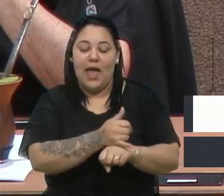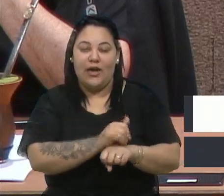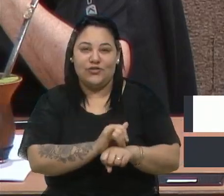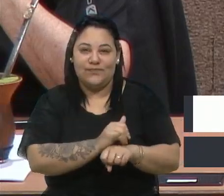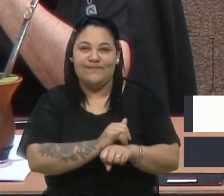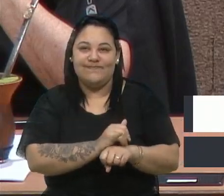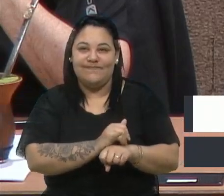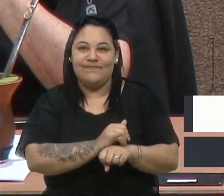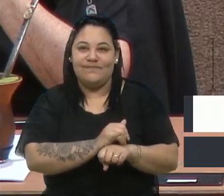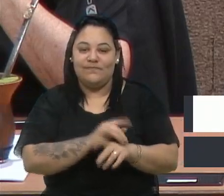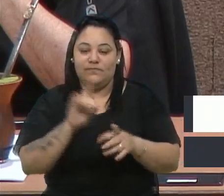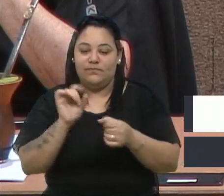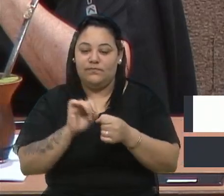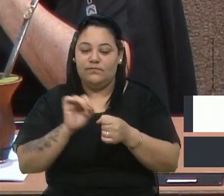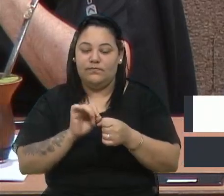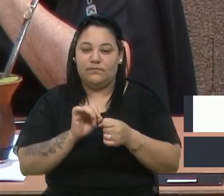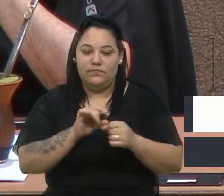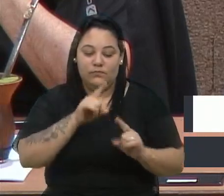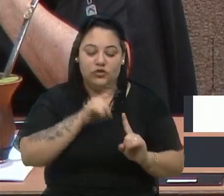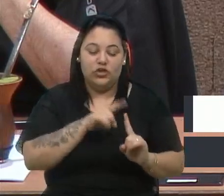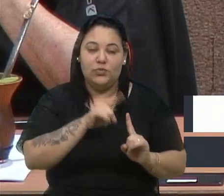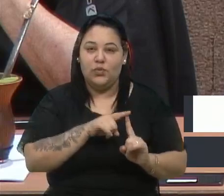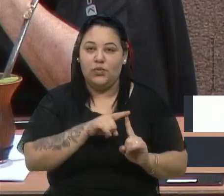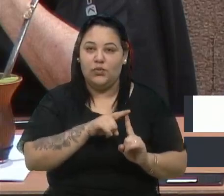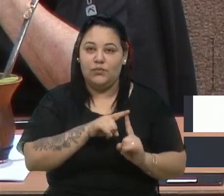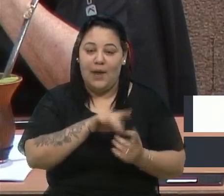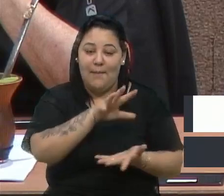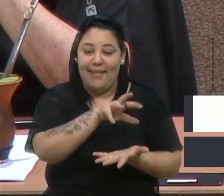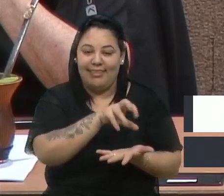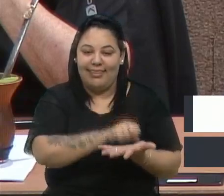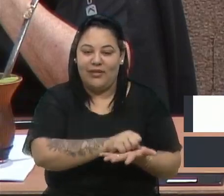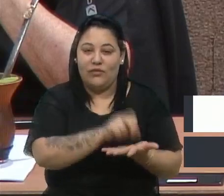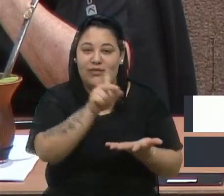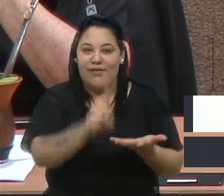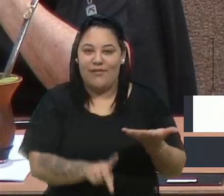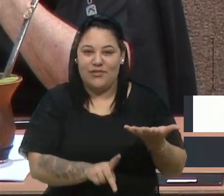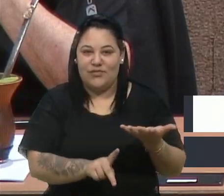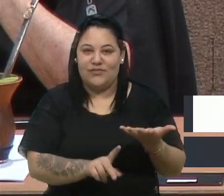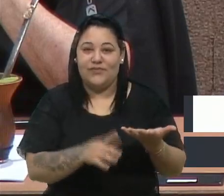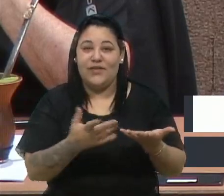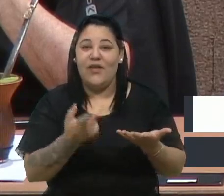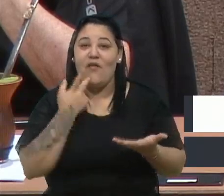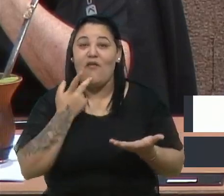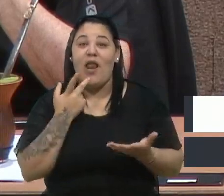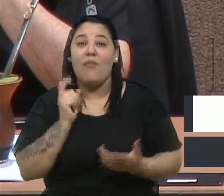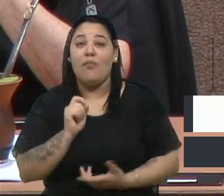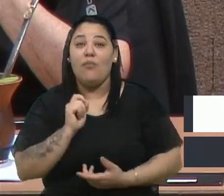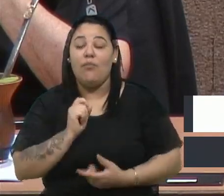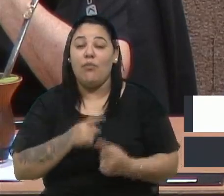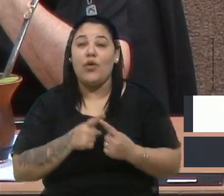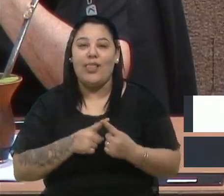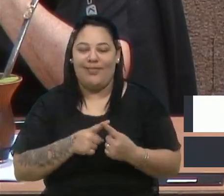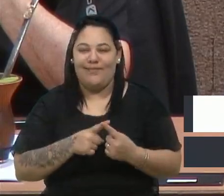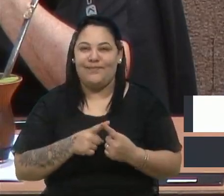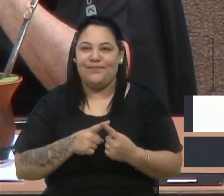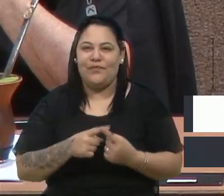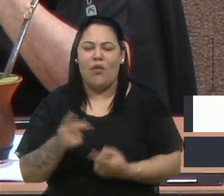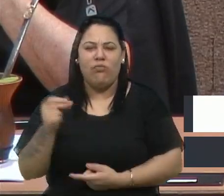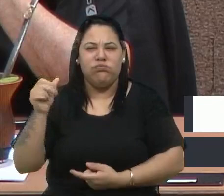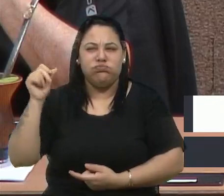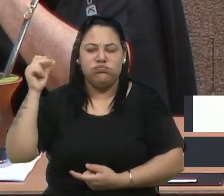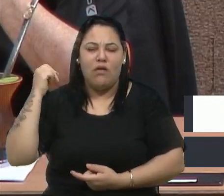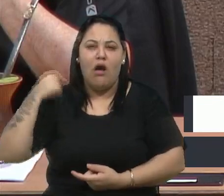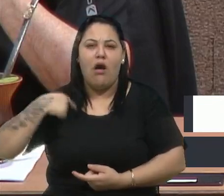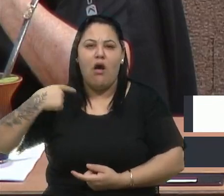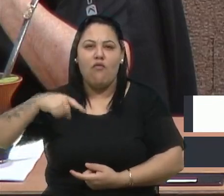de fazer um tipo de um cadastramento das pessoas, e eu vou lhe dizer por quê. Porque eu fui, há tempos atrás, já faz tempo já, mas eu fui uma vez